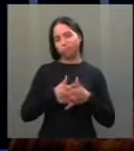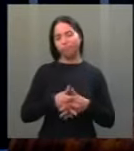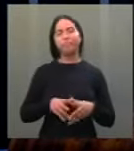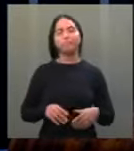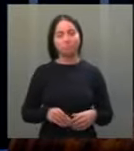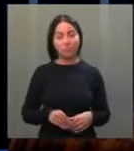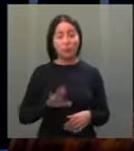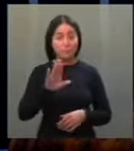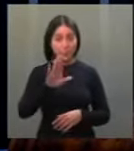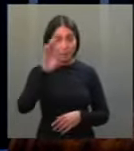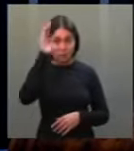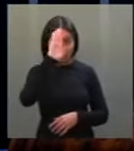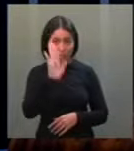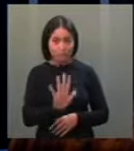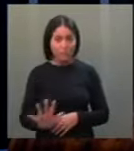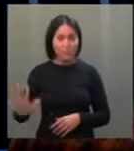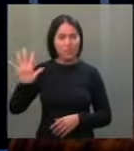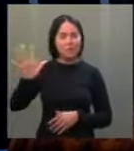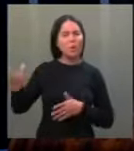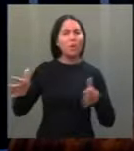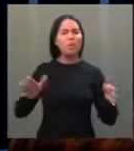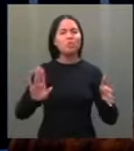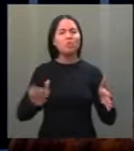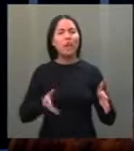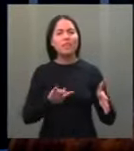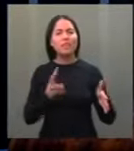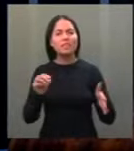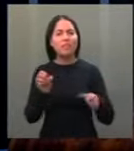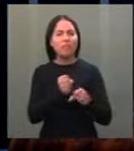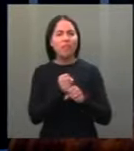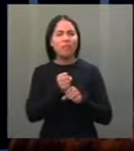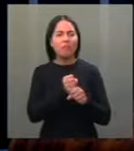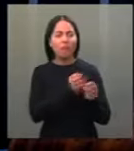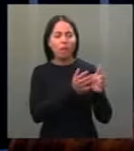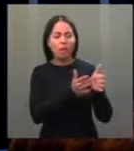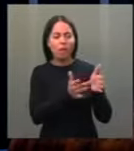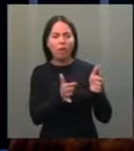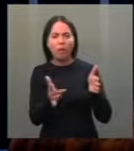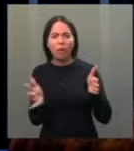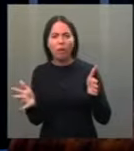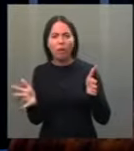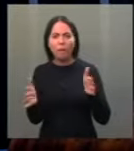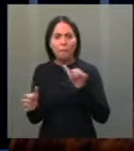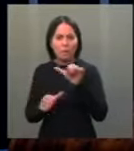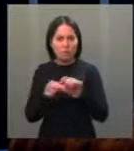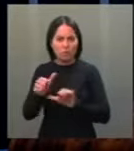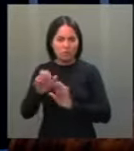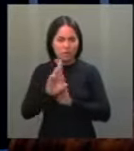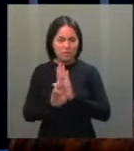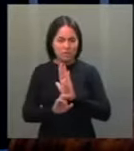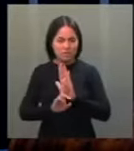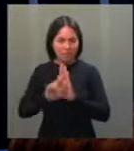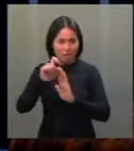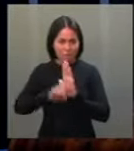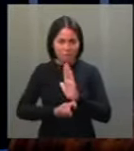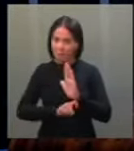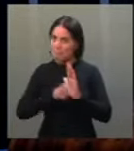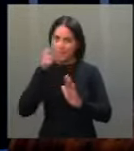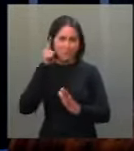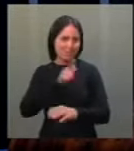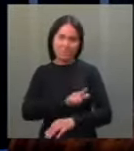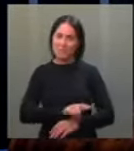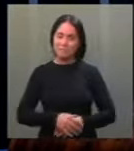Brasil tenta há quase 30 anos aprovar um novo sistema tributário e não consegue. E eu faço esse pronunciamento com um misto